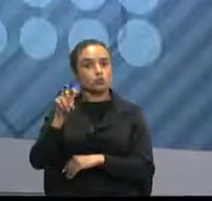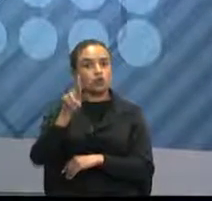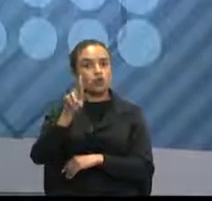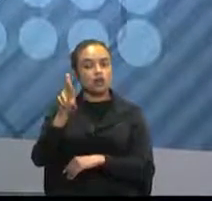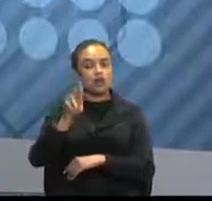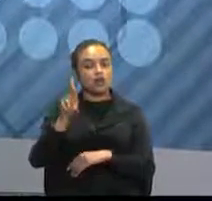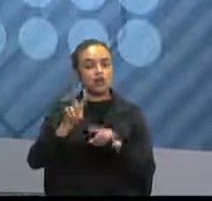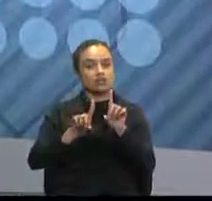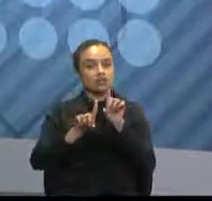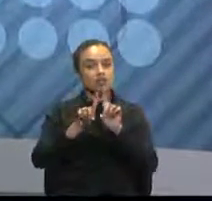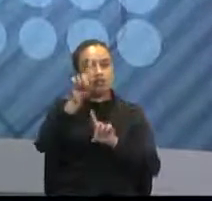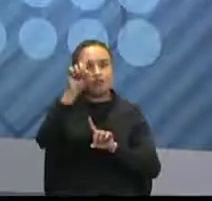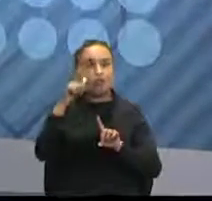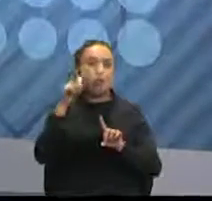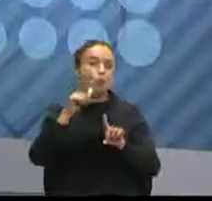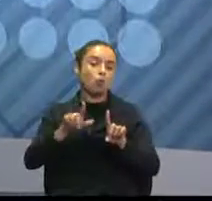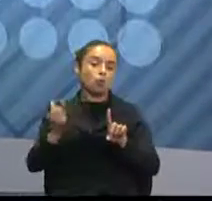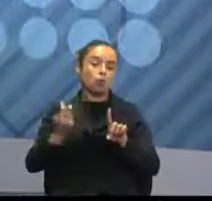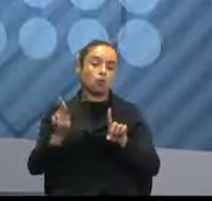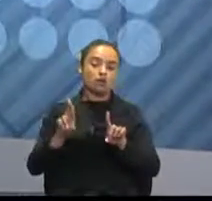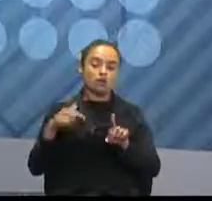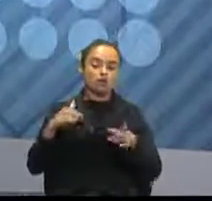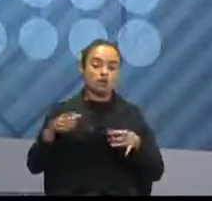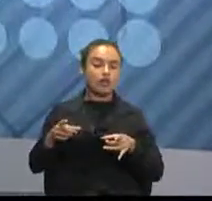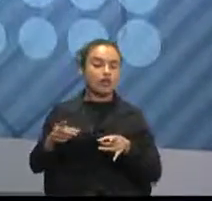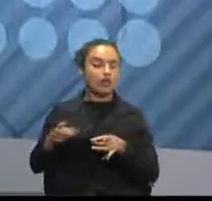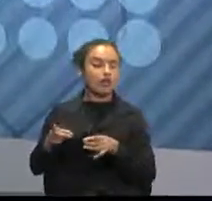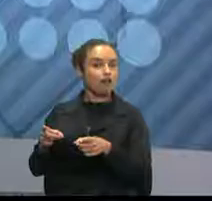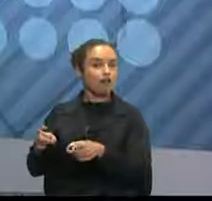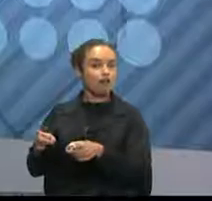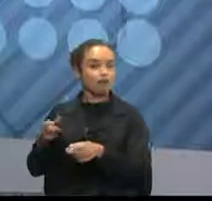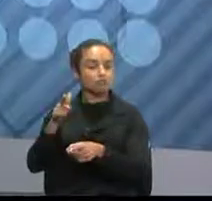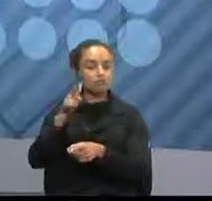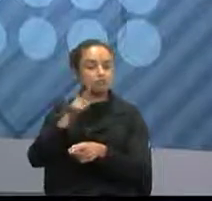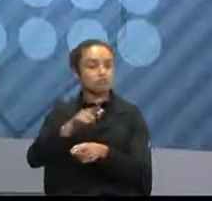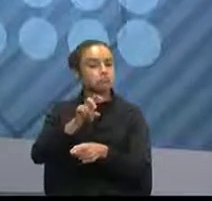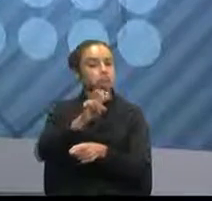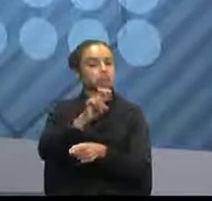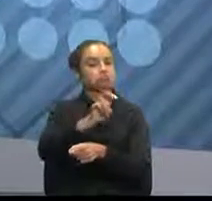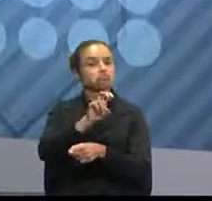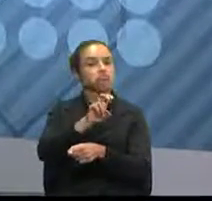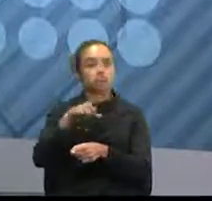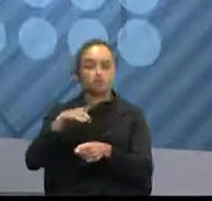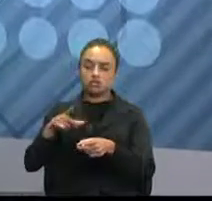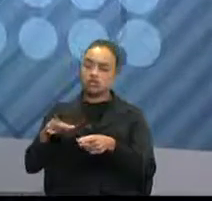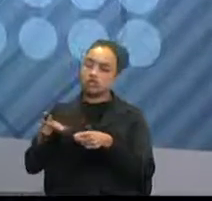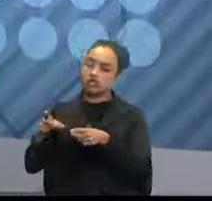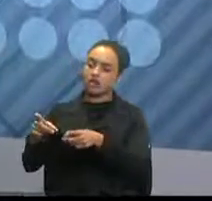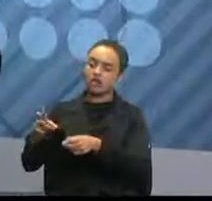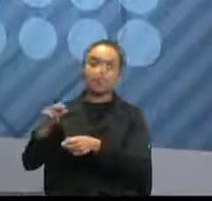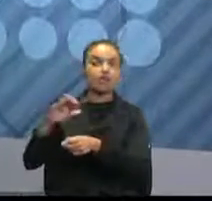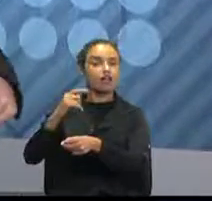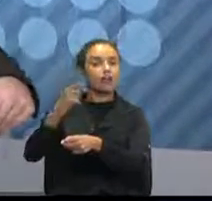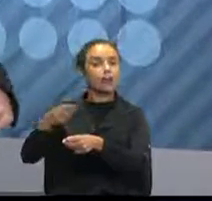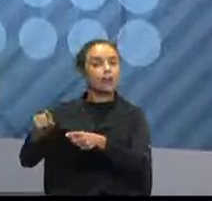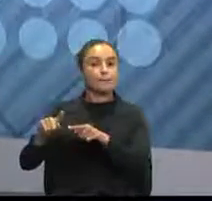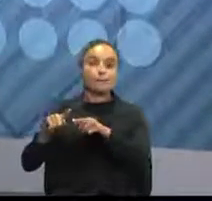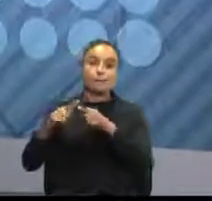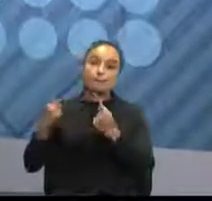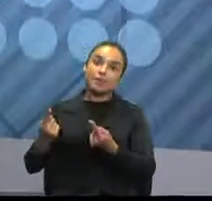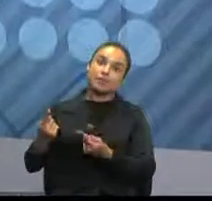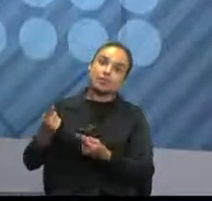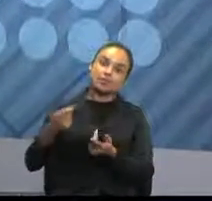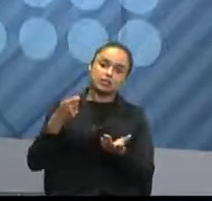o ganho cinco reais nessas são eu vendo então eu ganhei cinco reais nessa operação - animação porém normalmente os